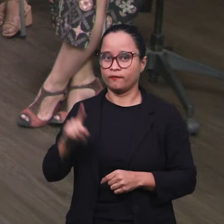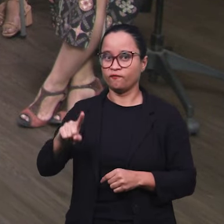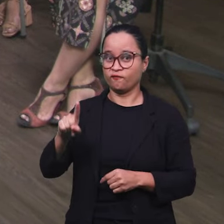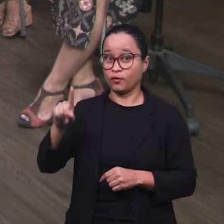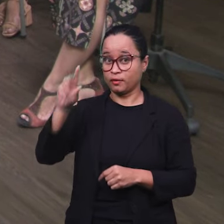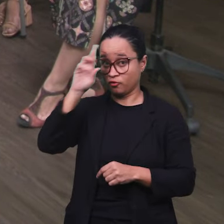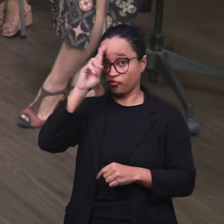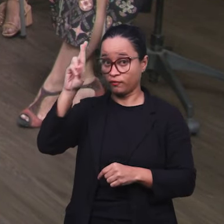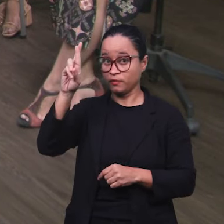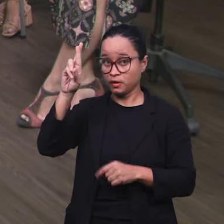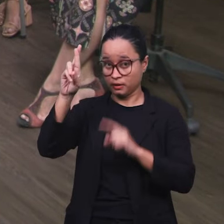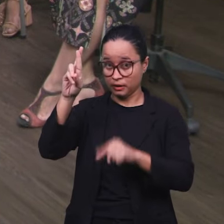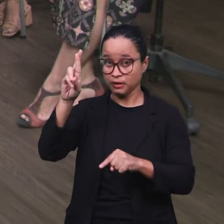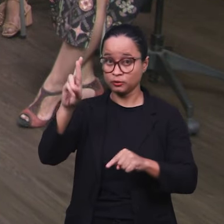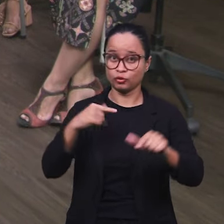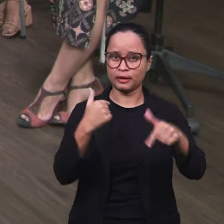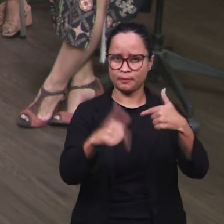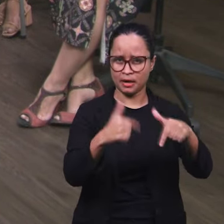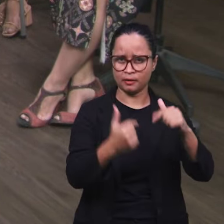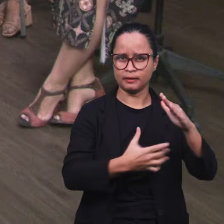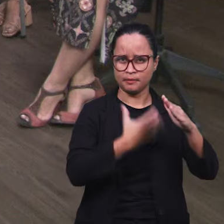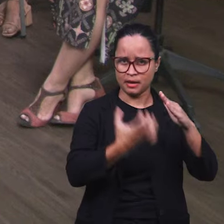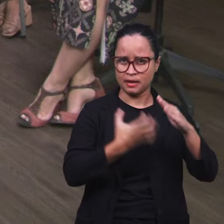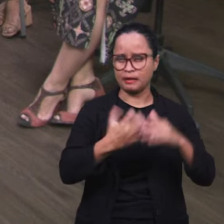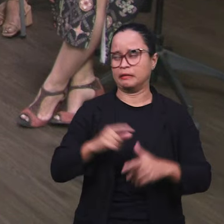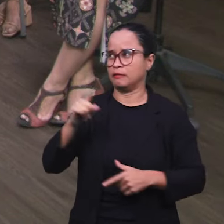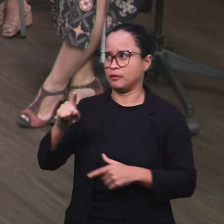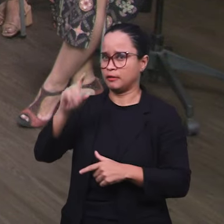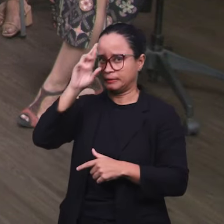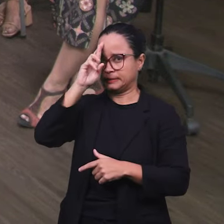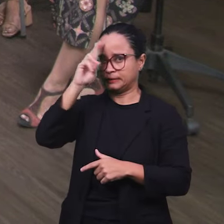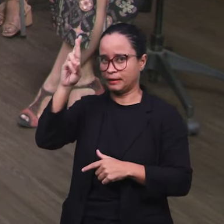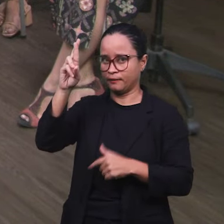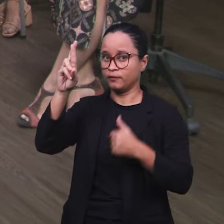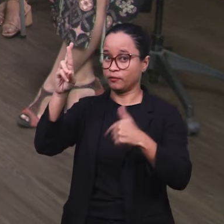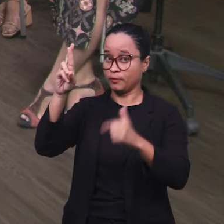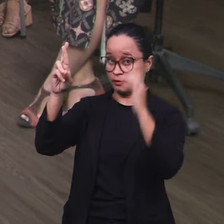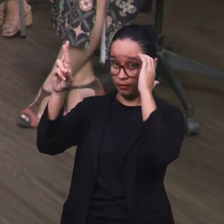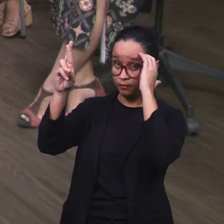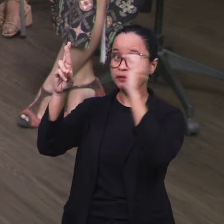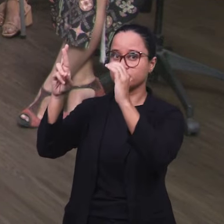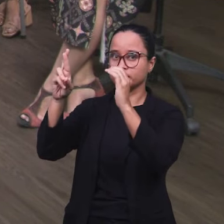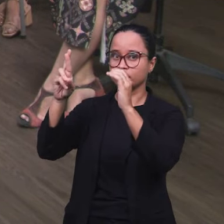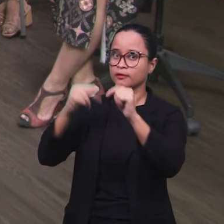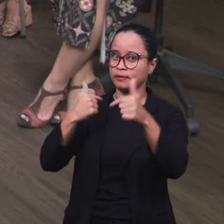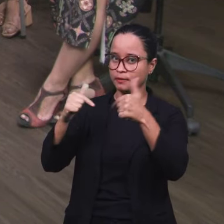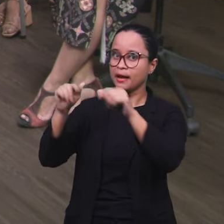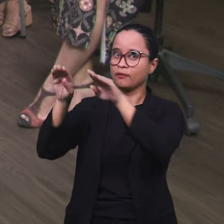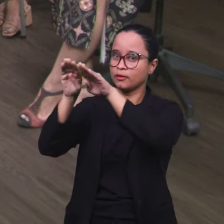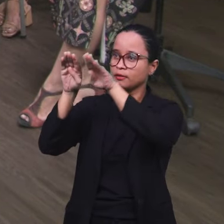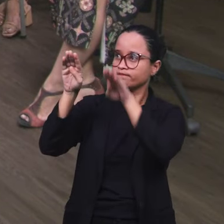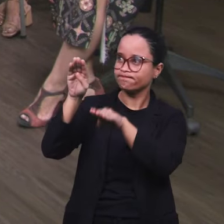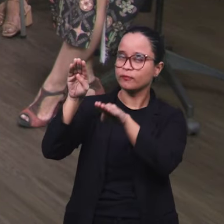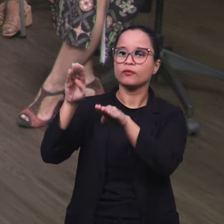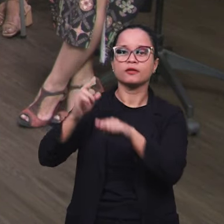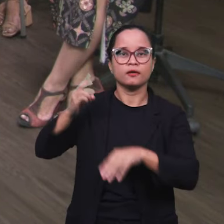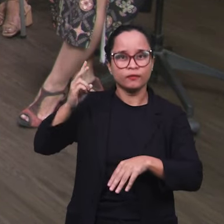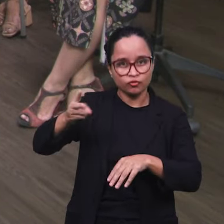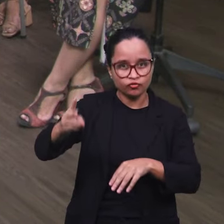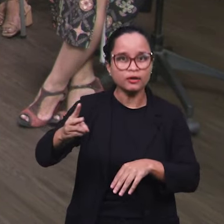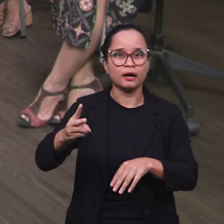você é submisso, você vai fazer o que ele determinar, que ele é seu patrão. Não significa que você vai descaracterizar a sua personalidade por causa